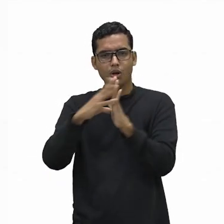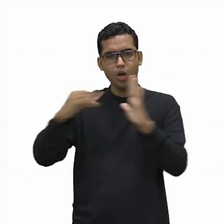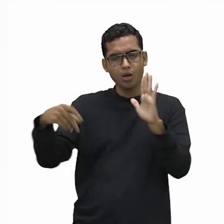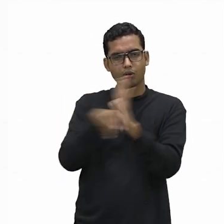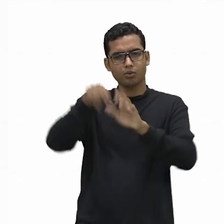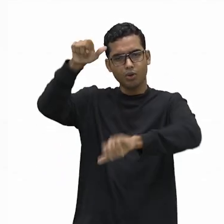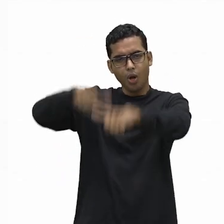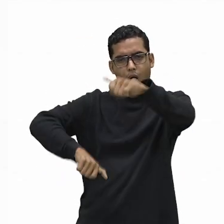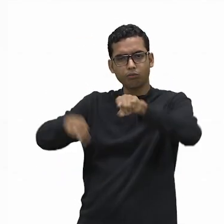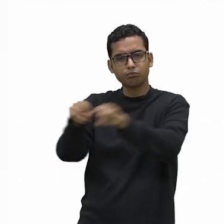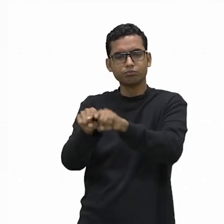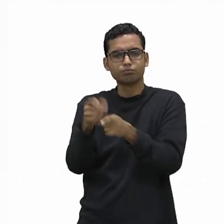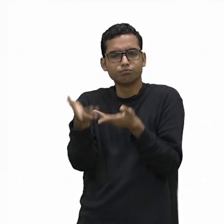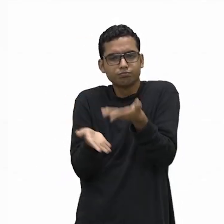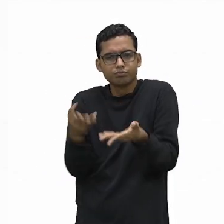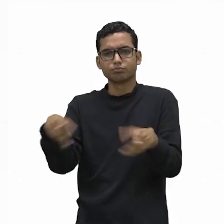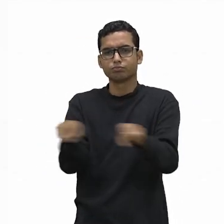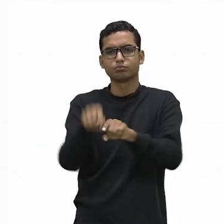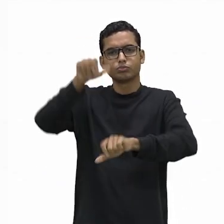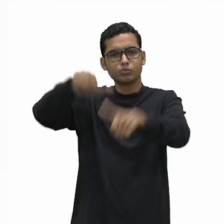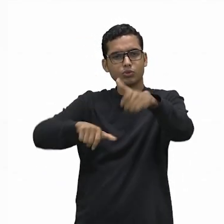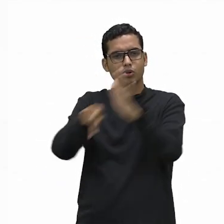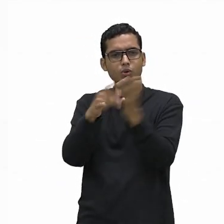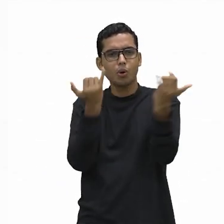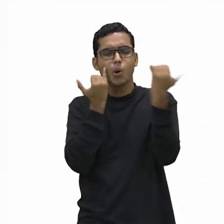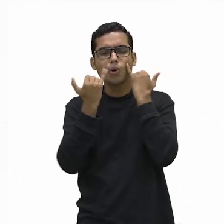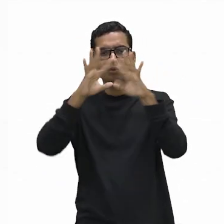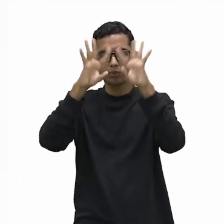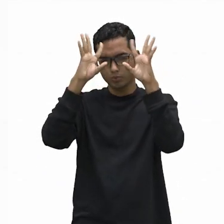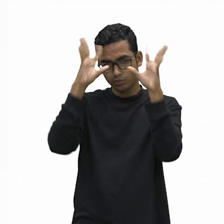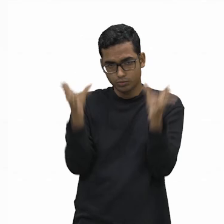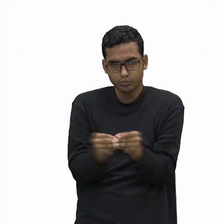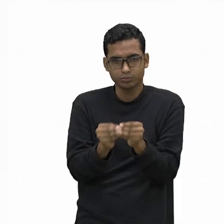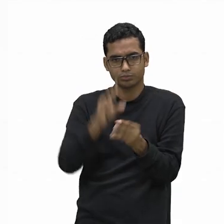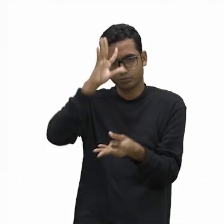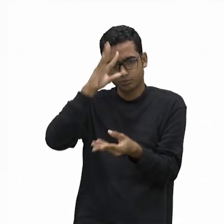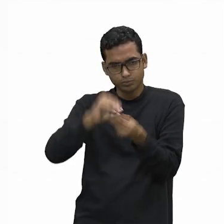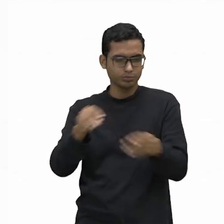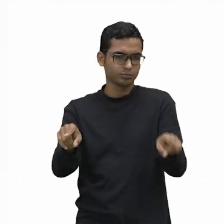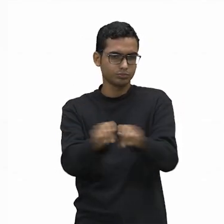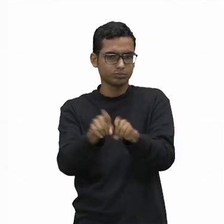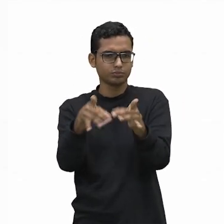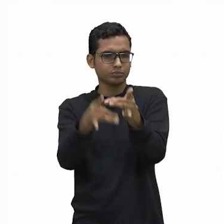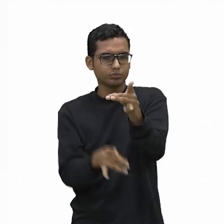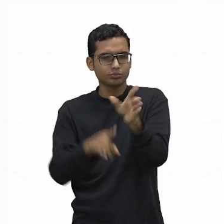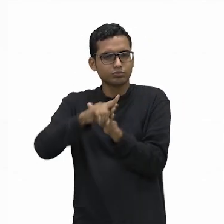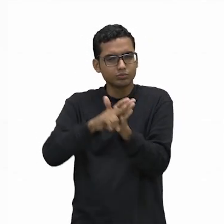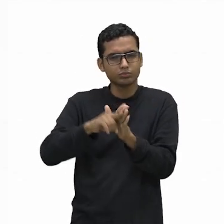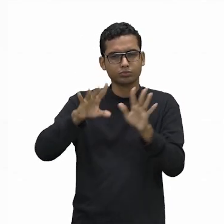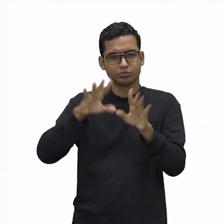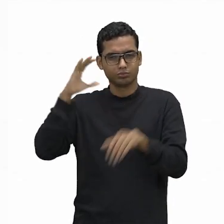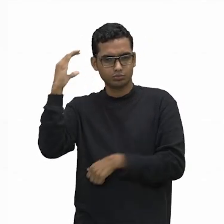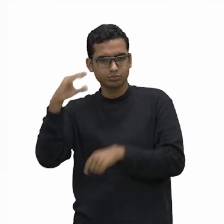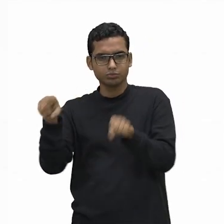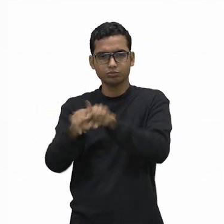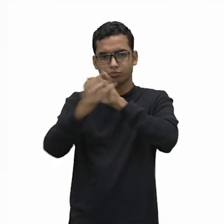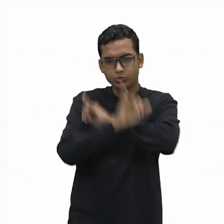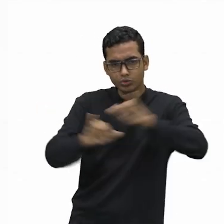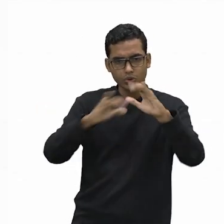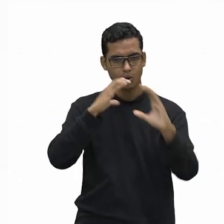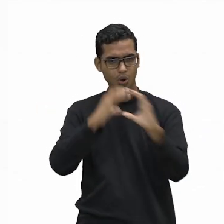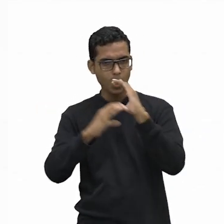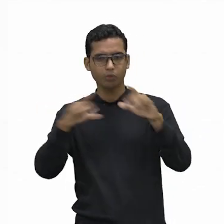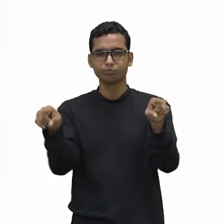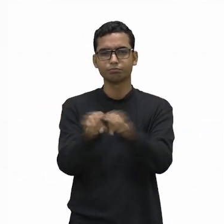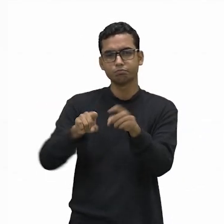de modelos de análise, tratamento e análise de dados e conclusões, detalhamento, investigação científica,